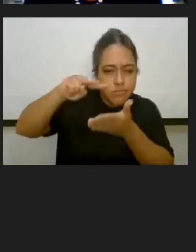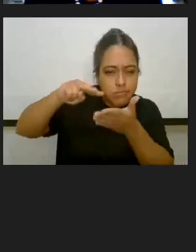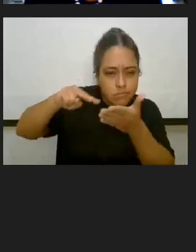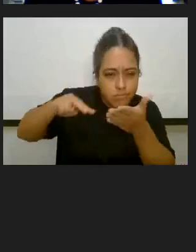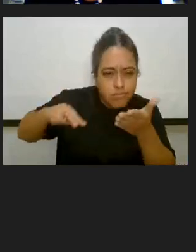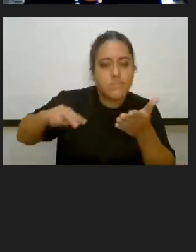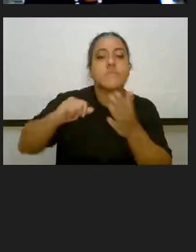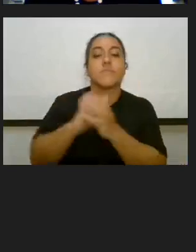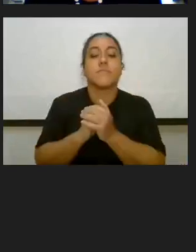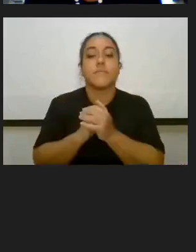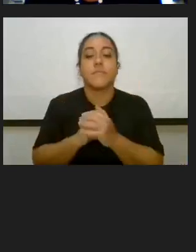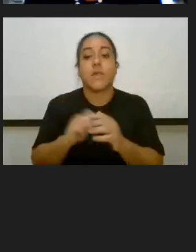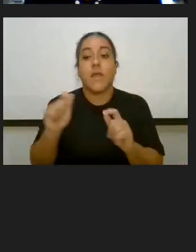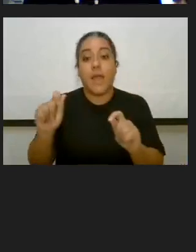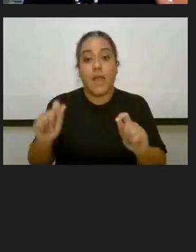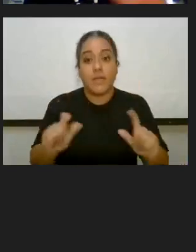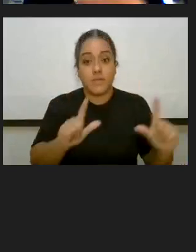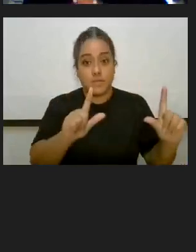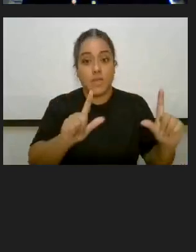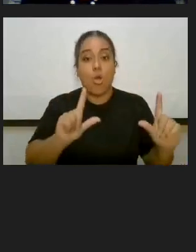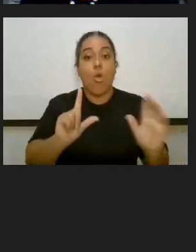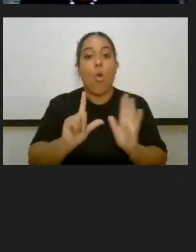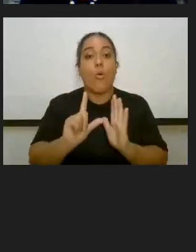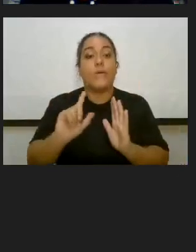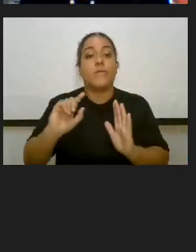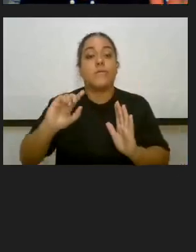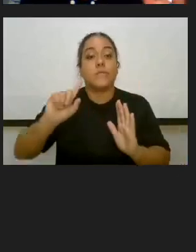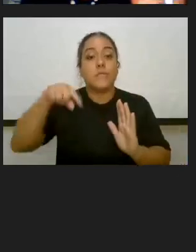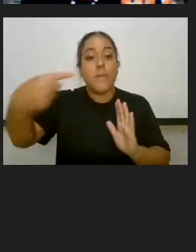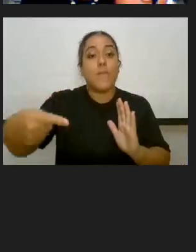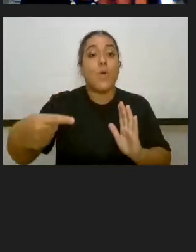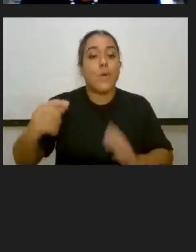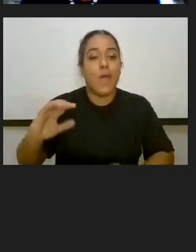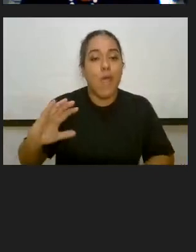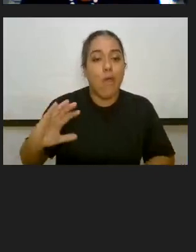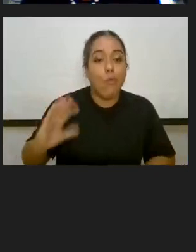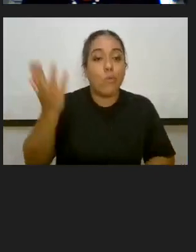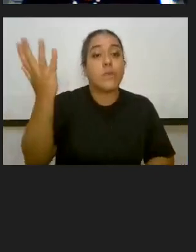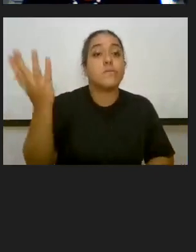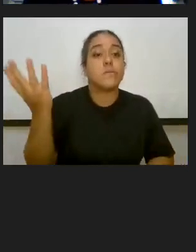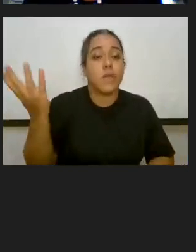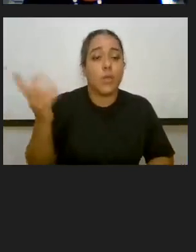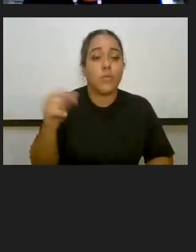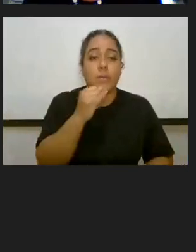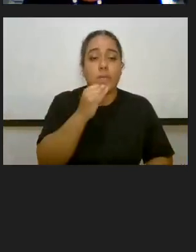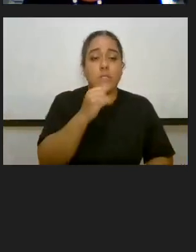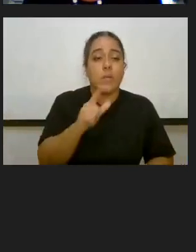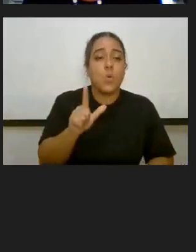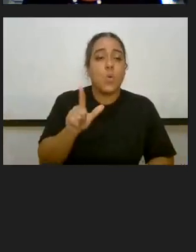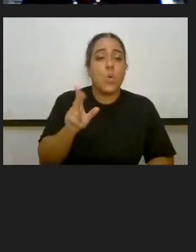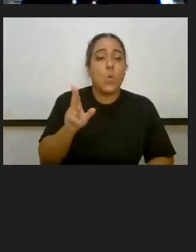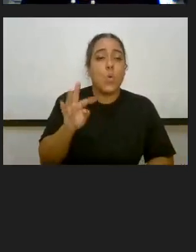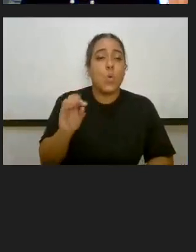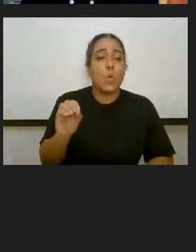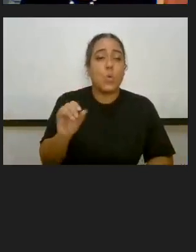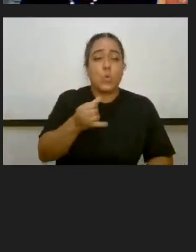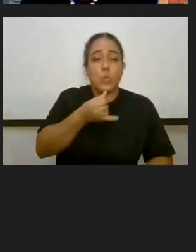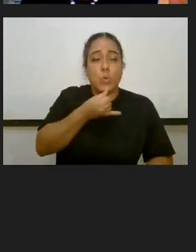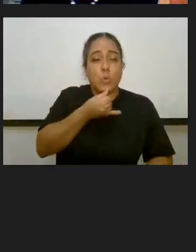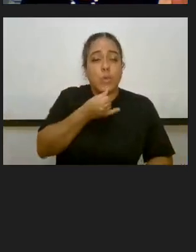na pós-venção, que é a questão do luto de quem fica. E